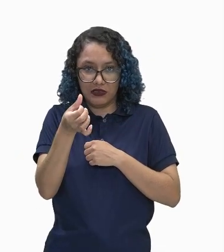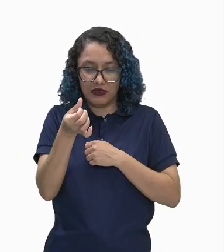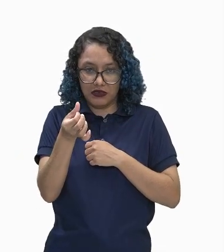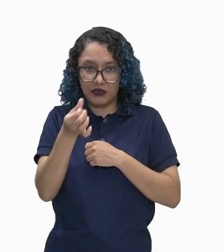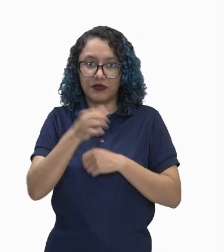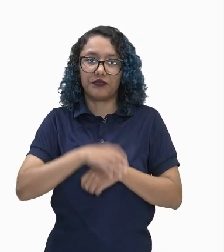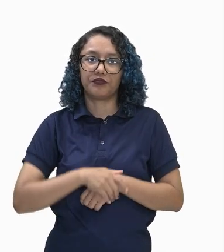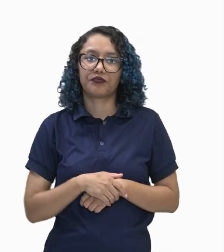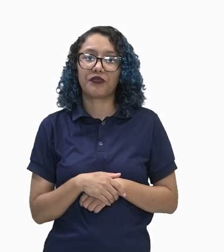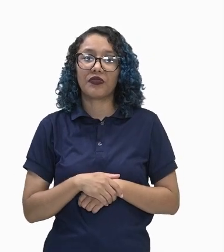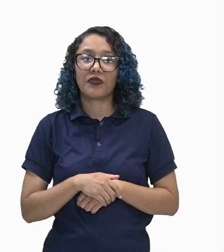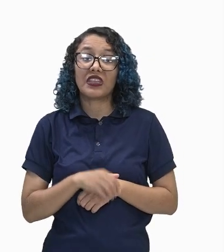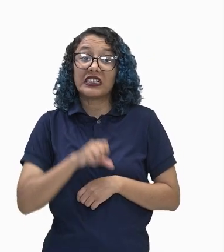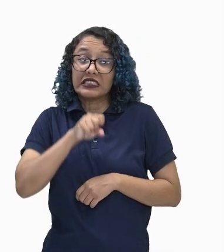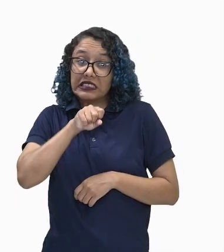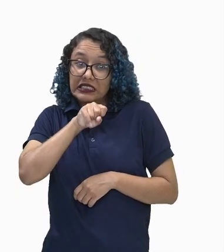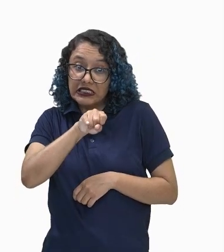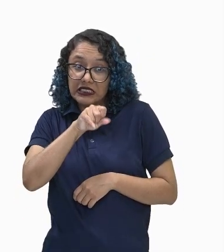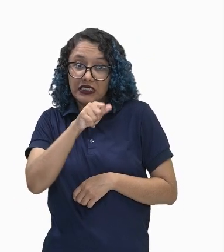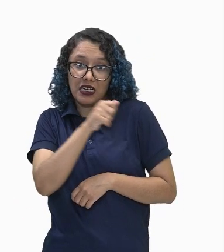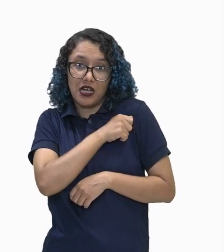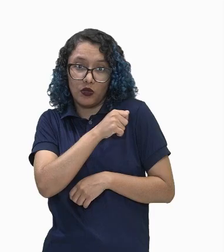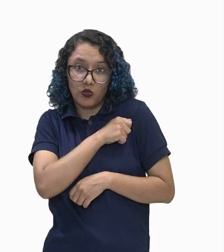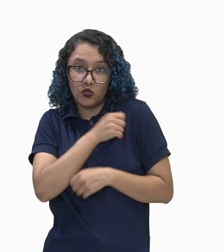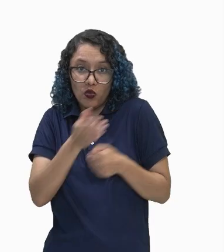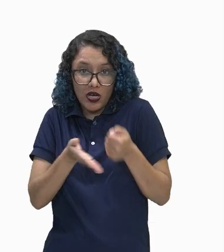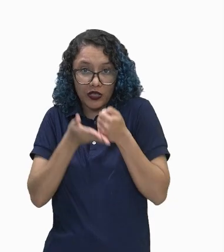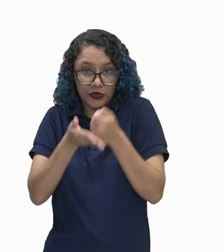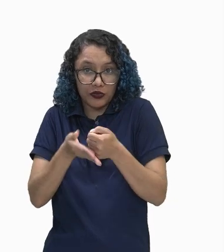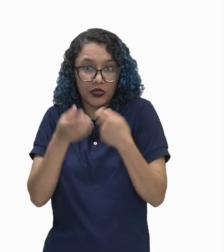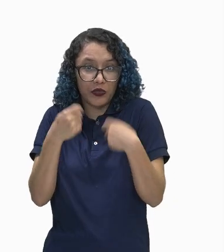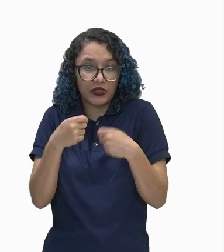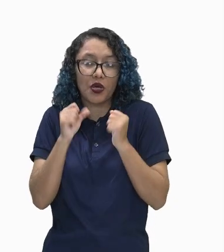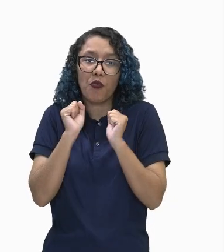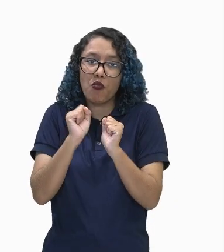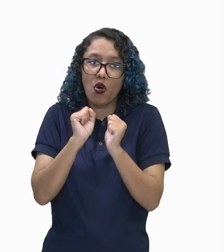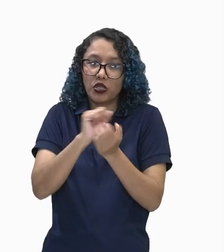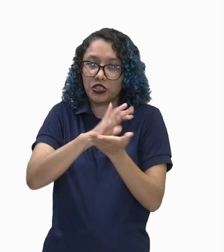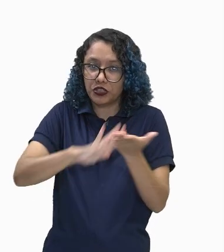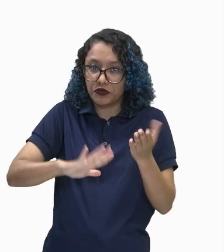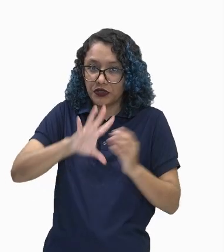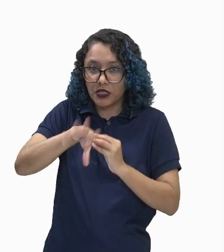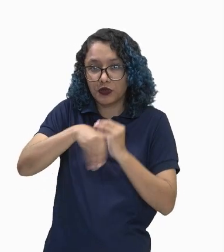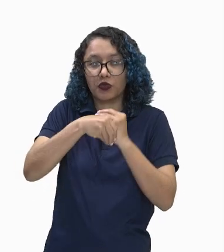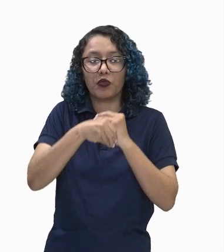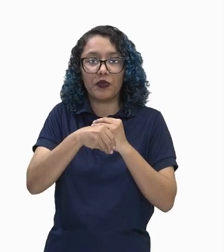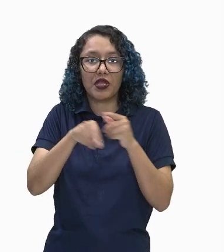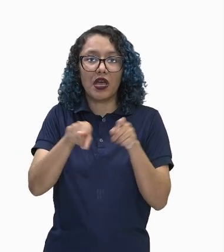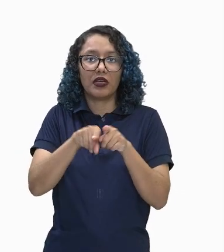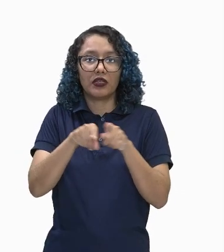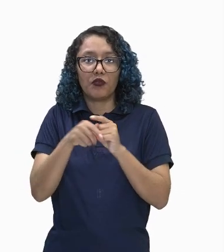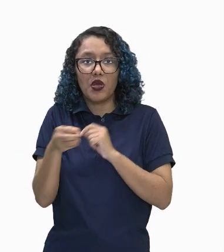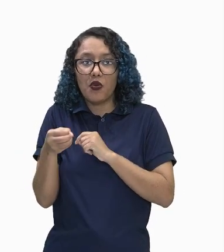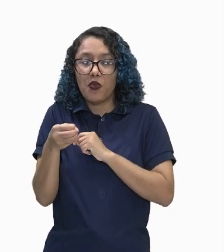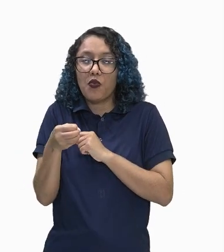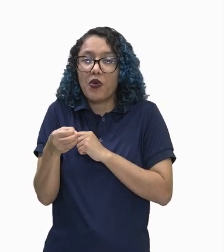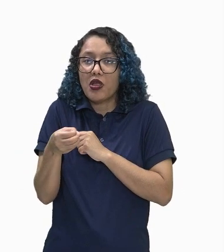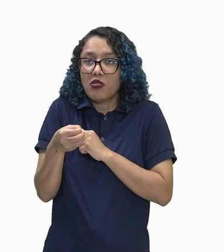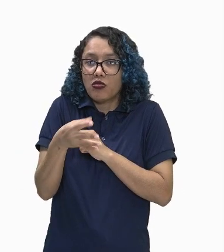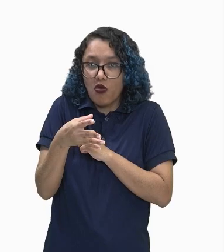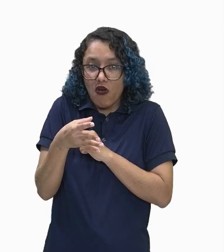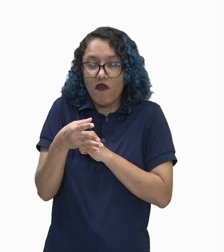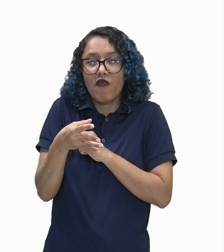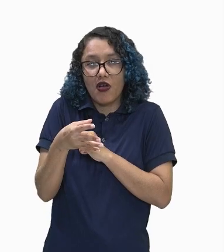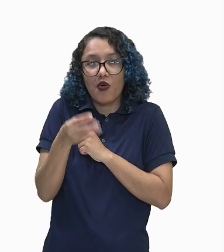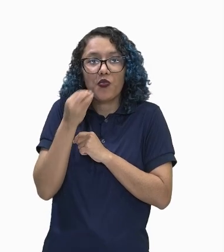recuperação podem ser oferecidas atividades extras e uma nova oportunidade de